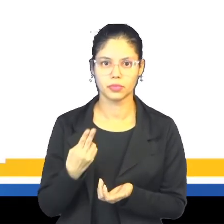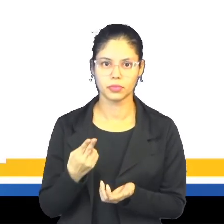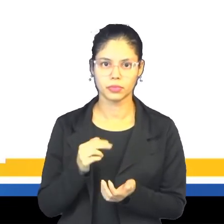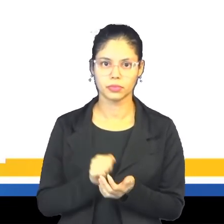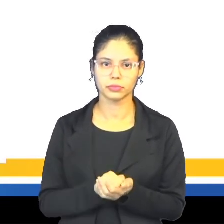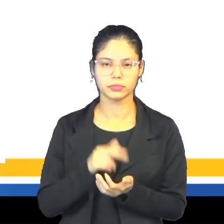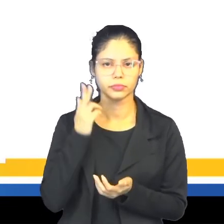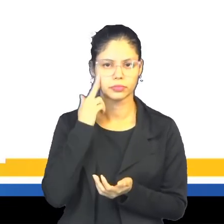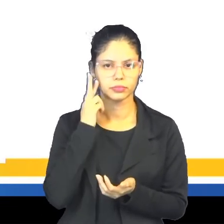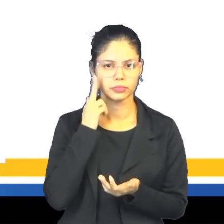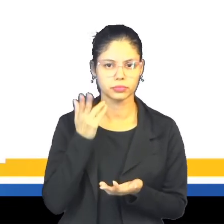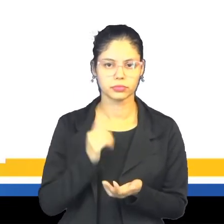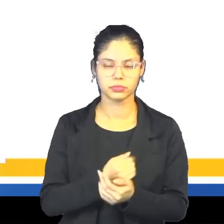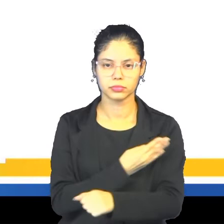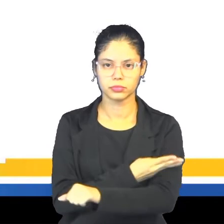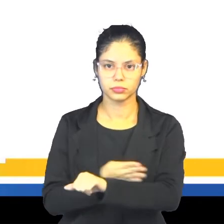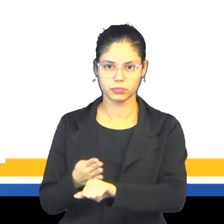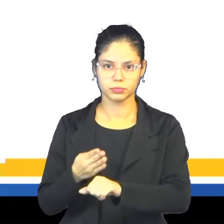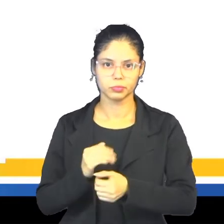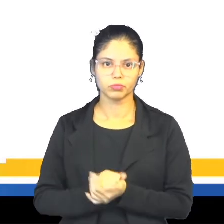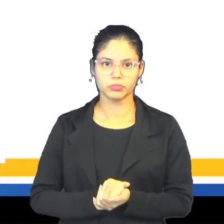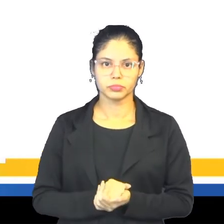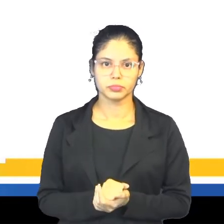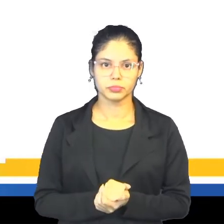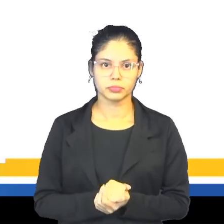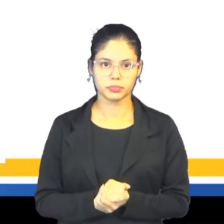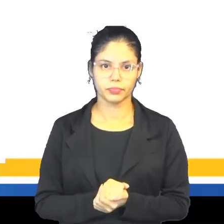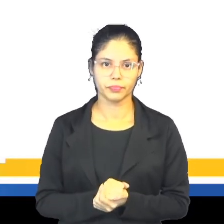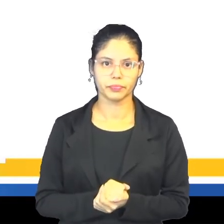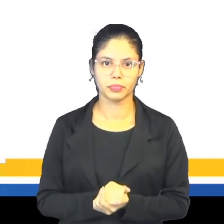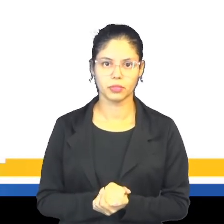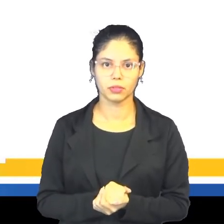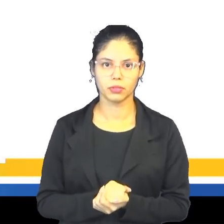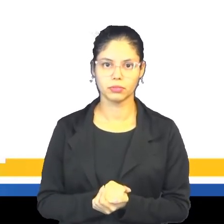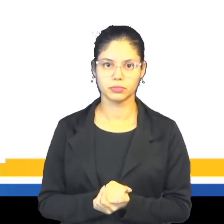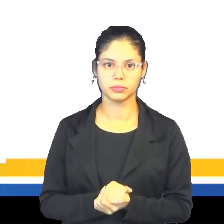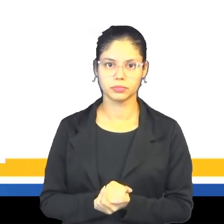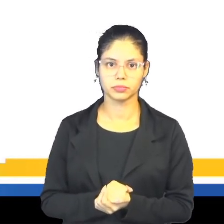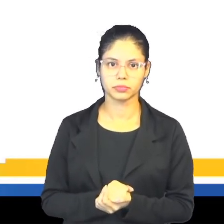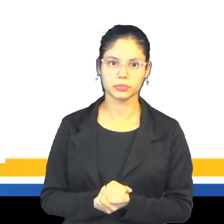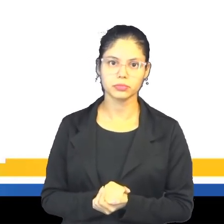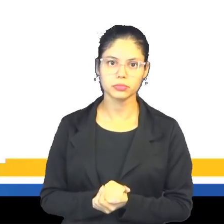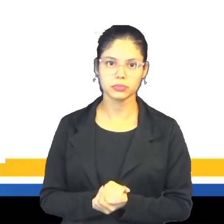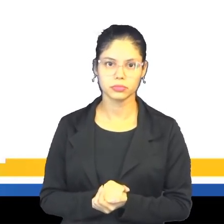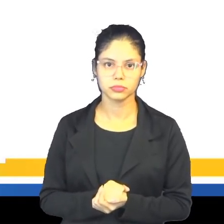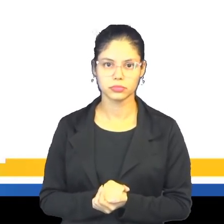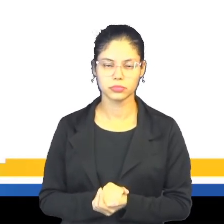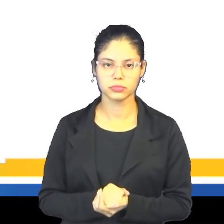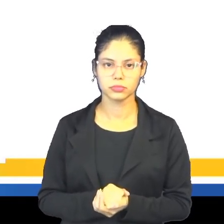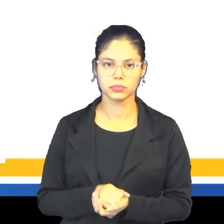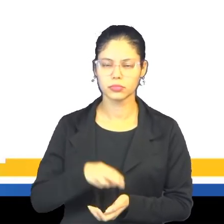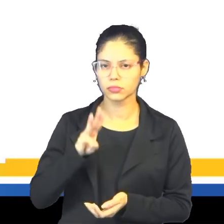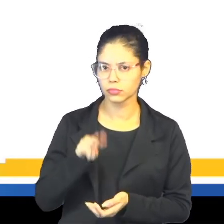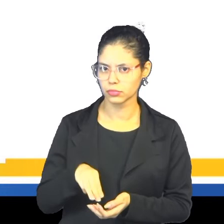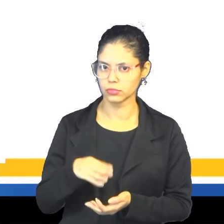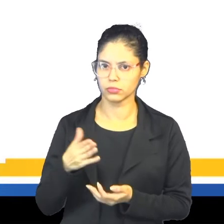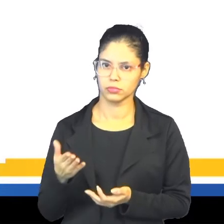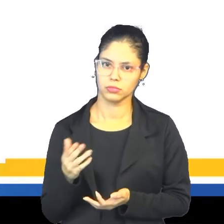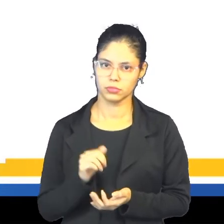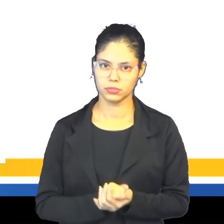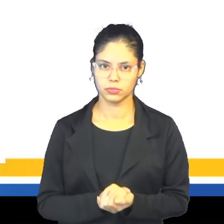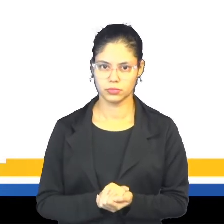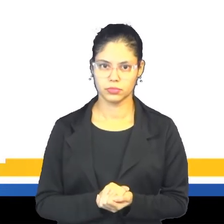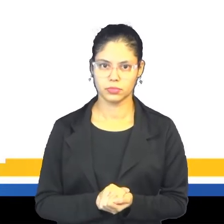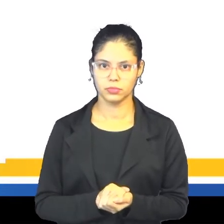branco comum, né, um branco normal. Aí temos ali, né, a quem para invitar a la